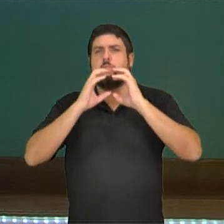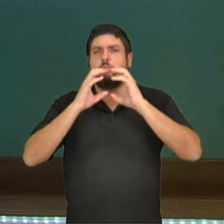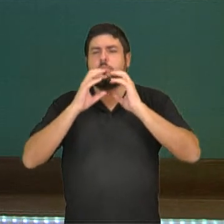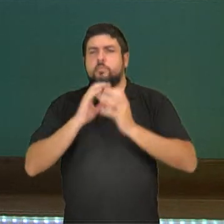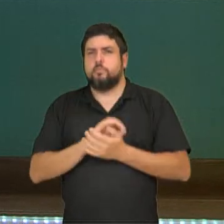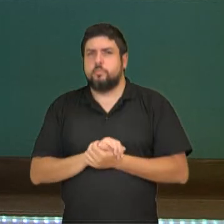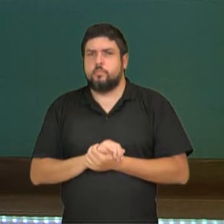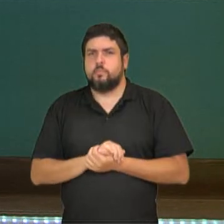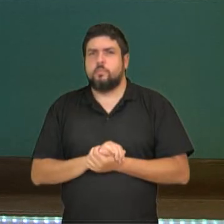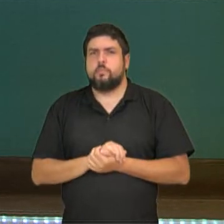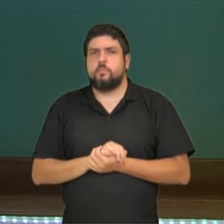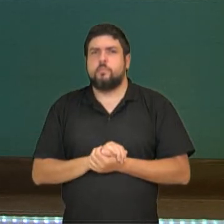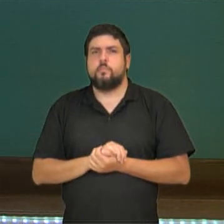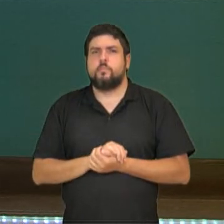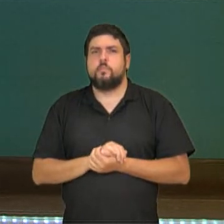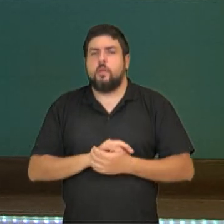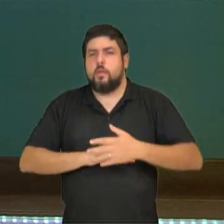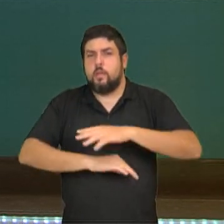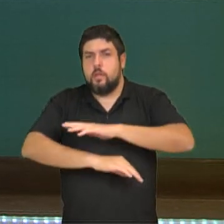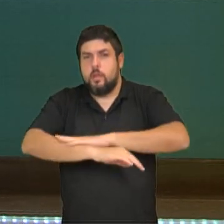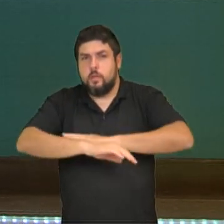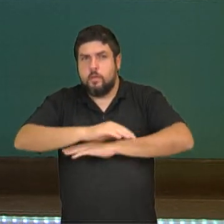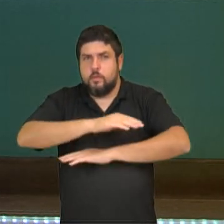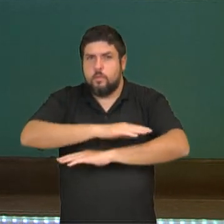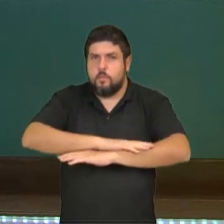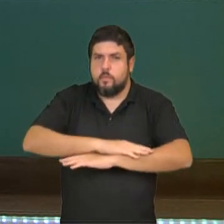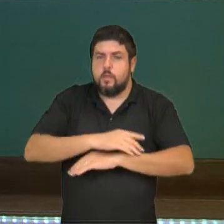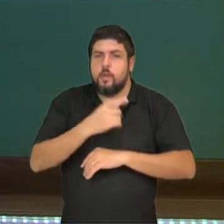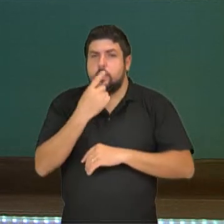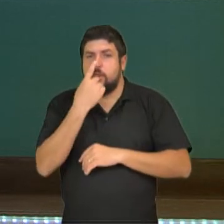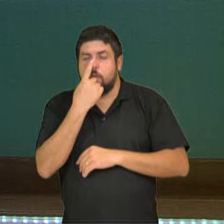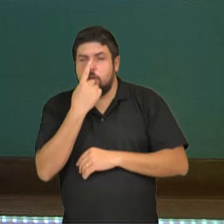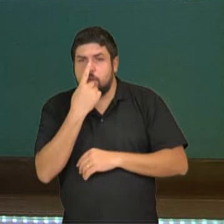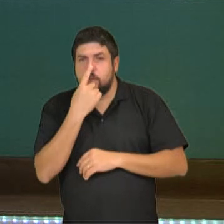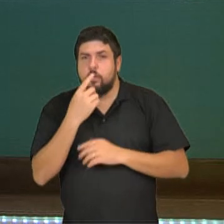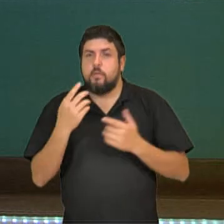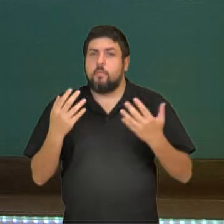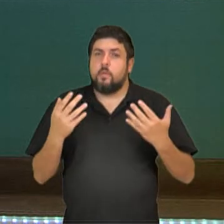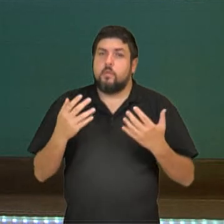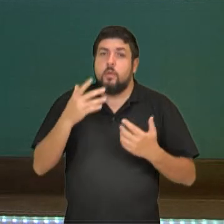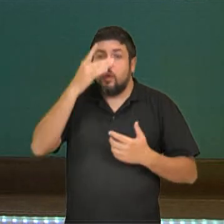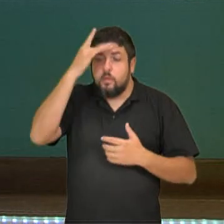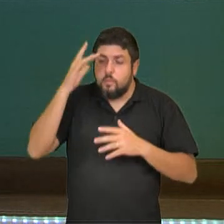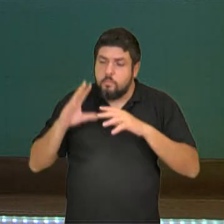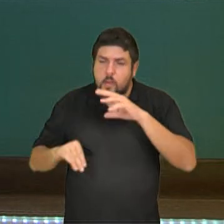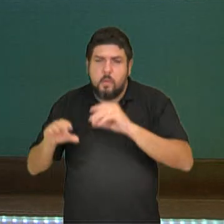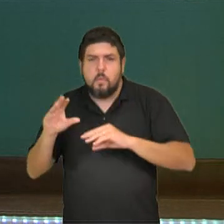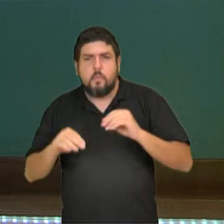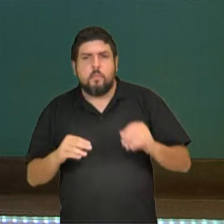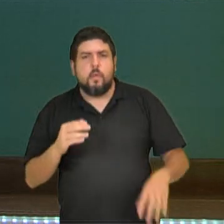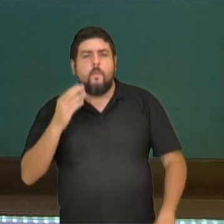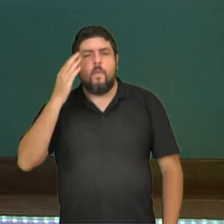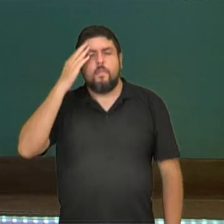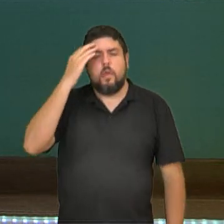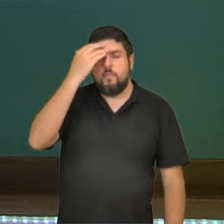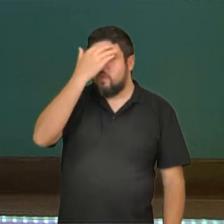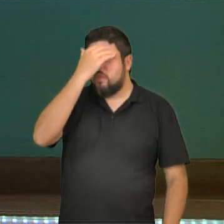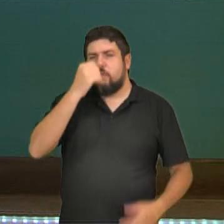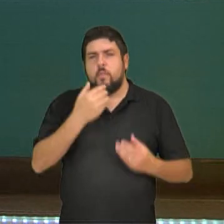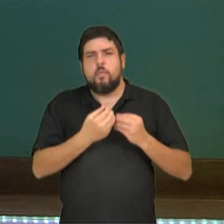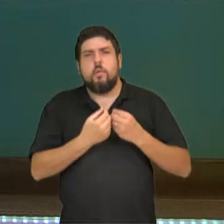então, braços, nariz, mão, então a pessoa tocou e vai tocando no corpo e vai levando